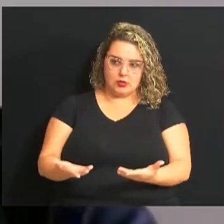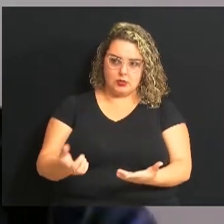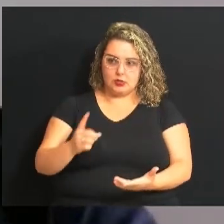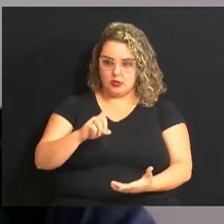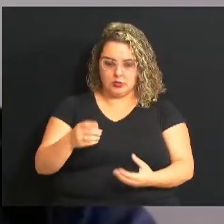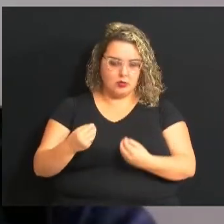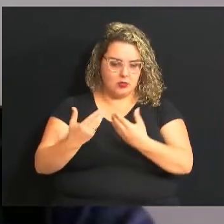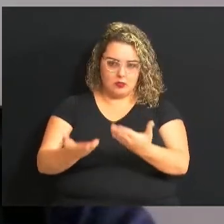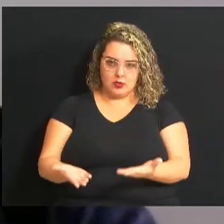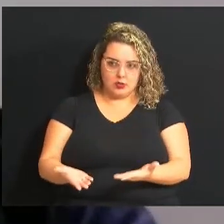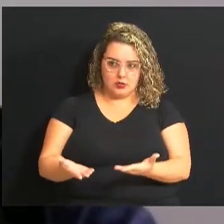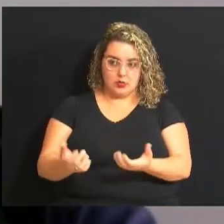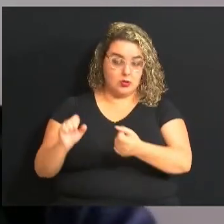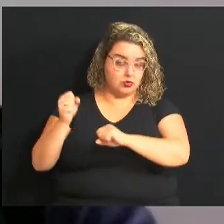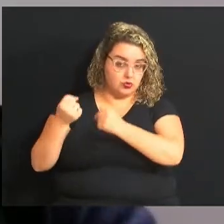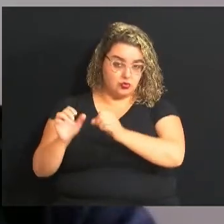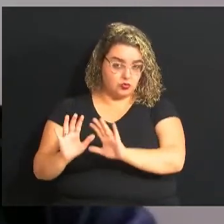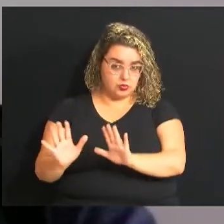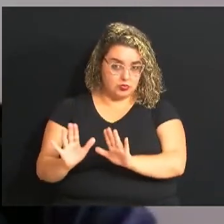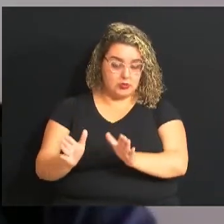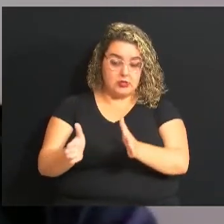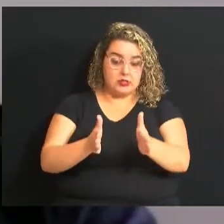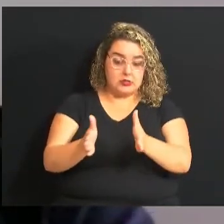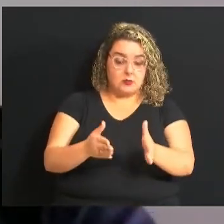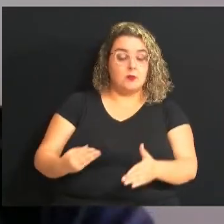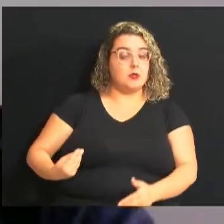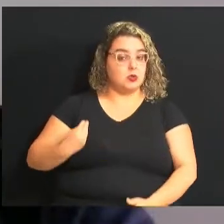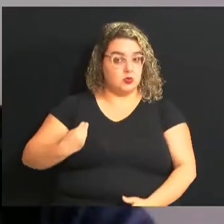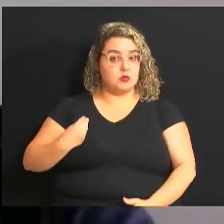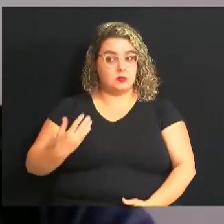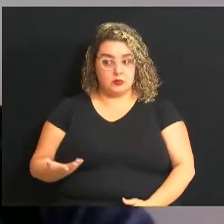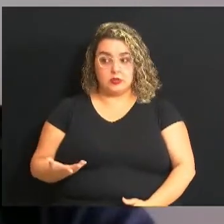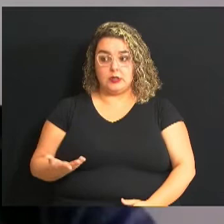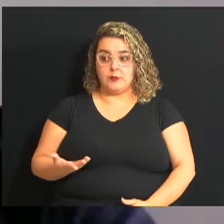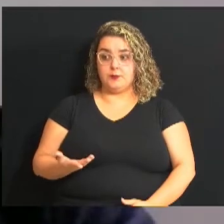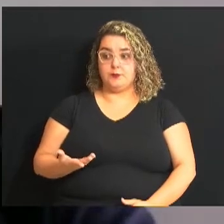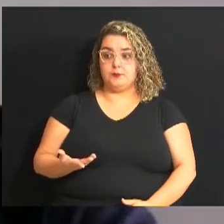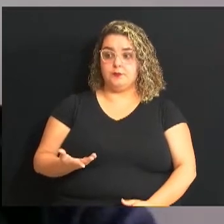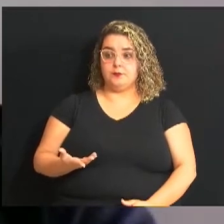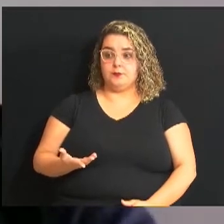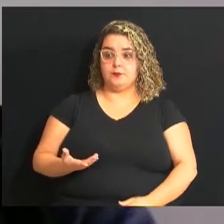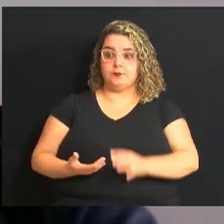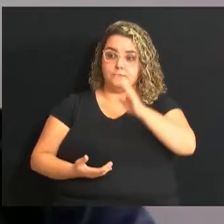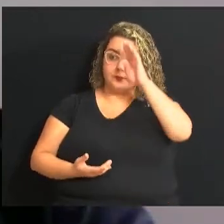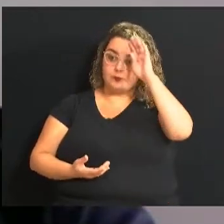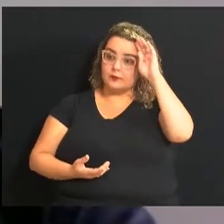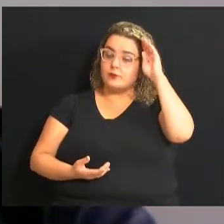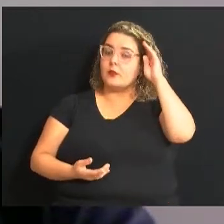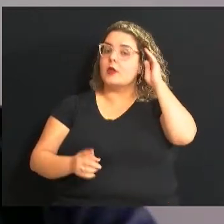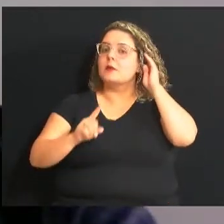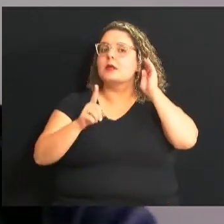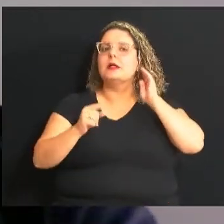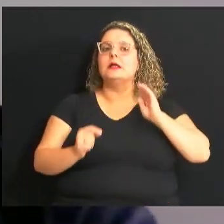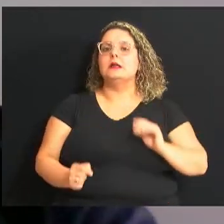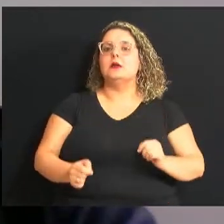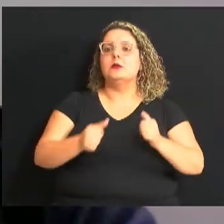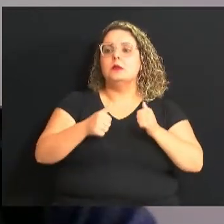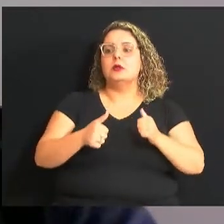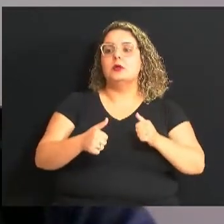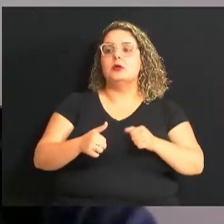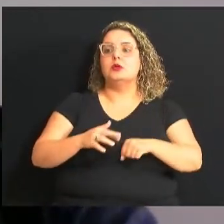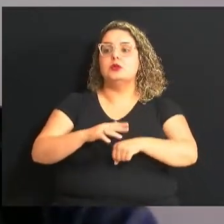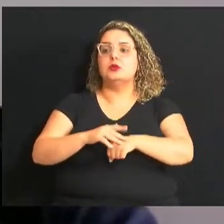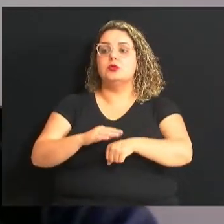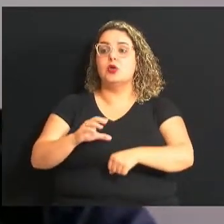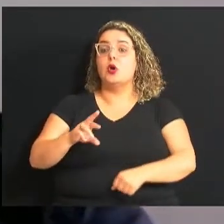alimentos industrializados nessa época da vida, para que não favoreça o aparecimento de doenças crônicas